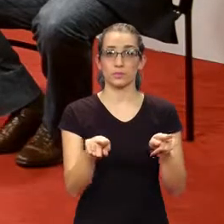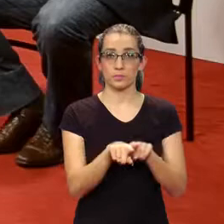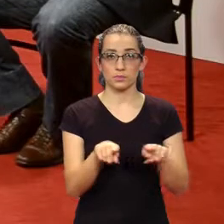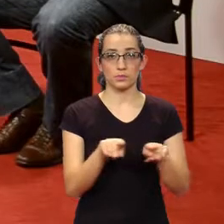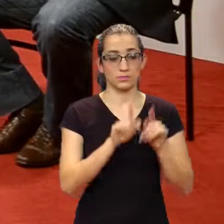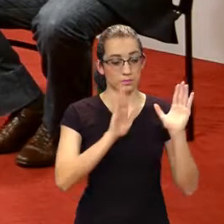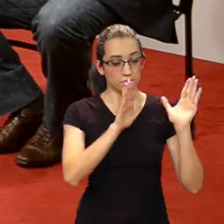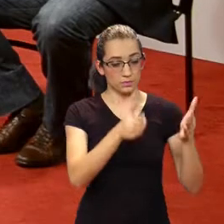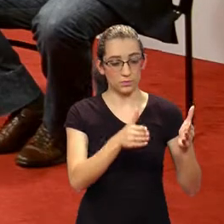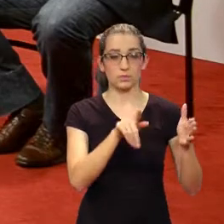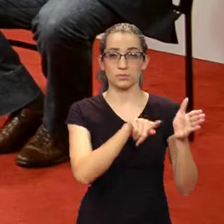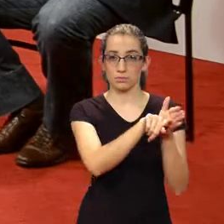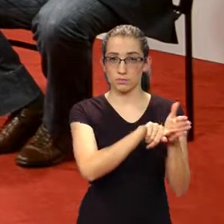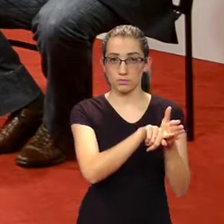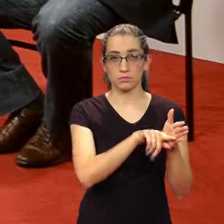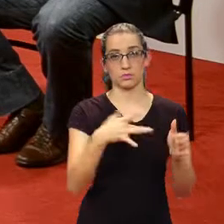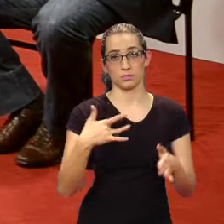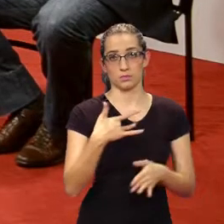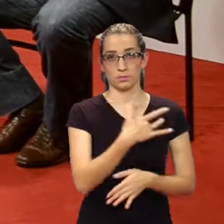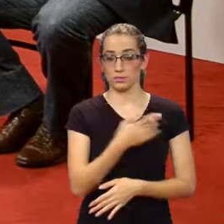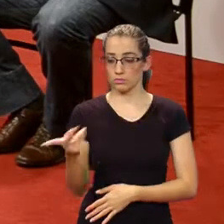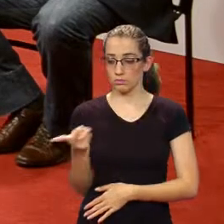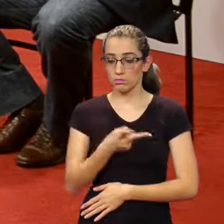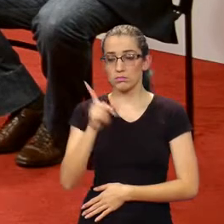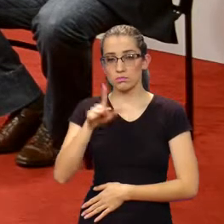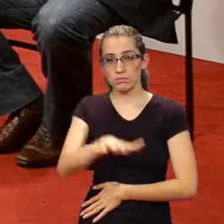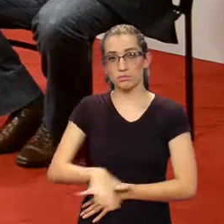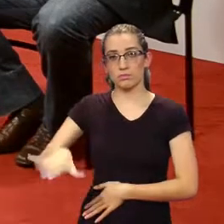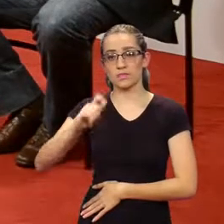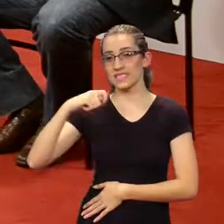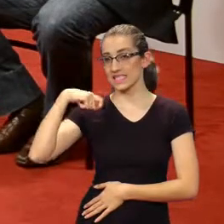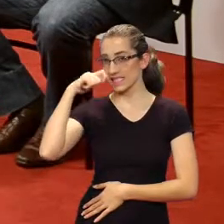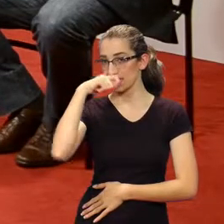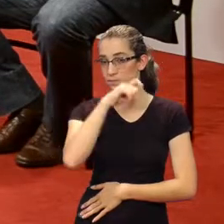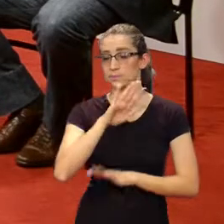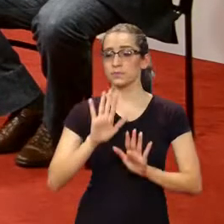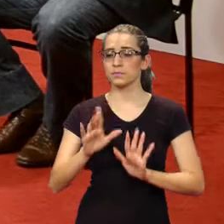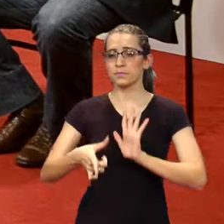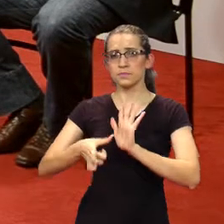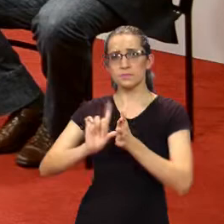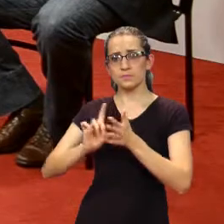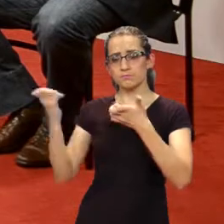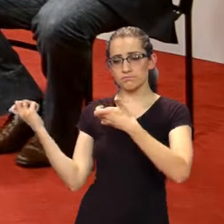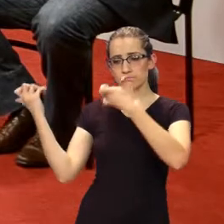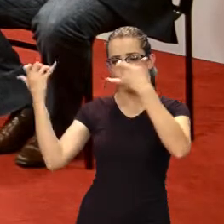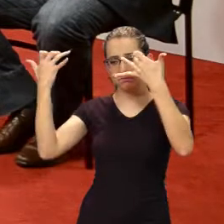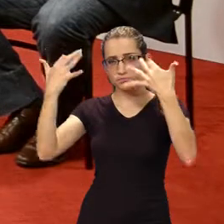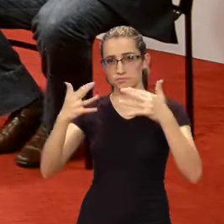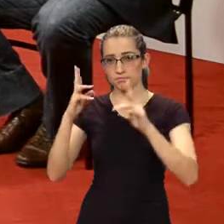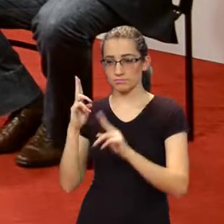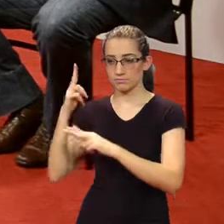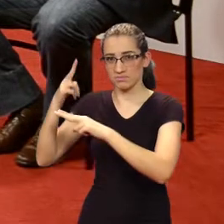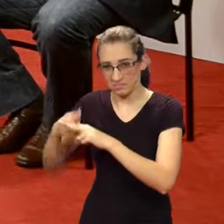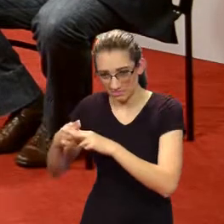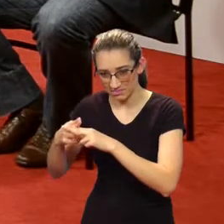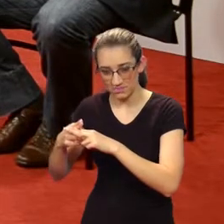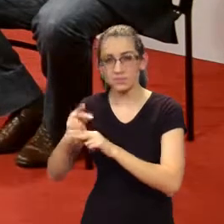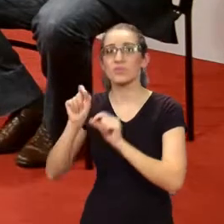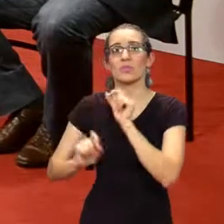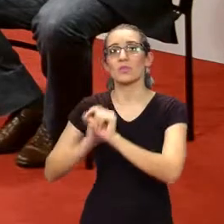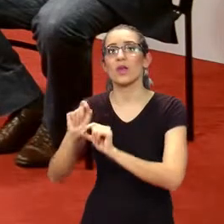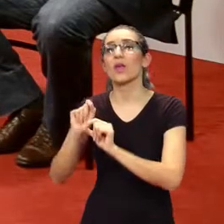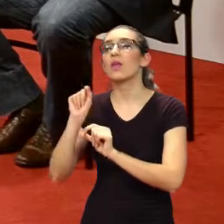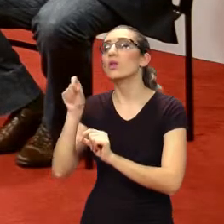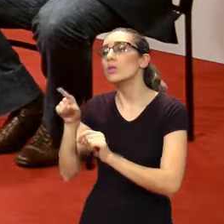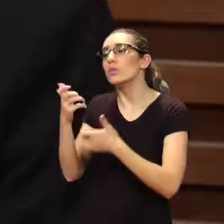em Promoção da Saúde, os dois colegas da área da odontologia. E nós terminamos o quadro anterior, professor Tovo, onde você